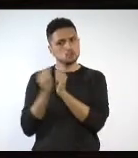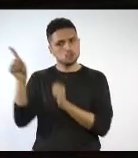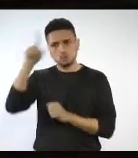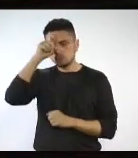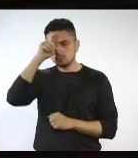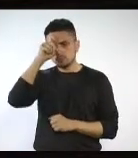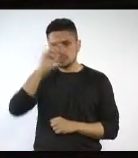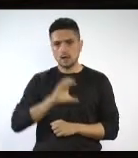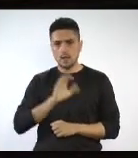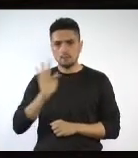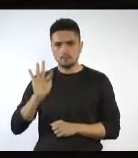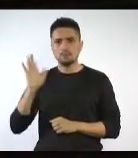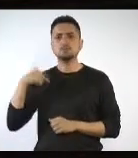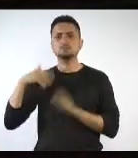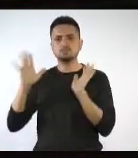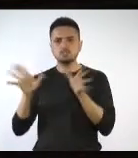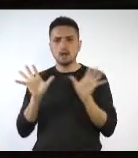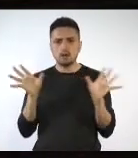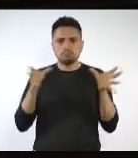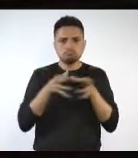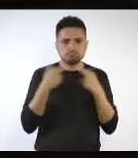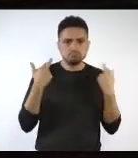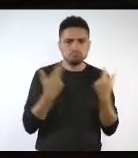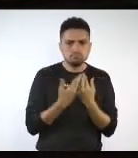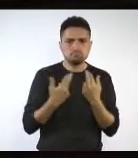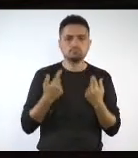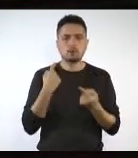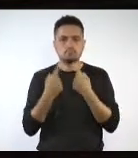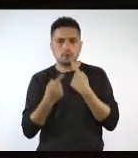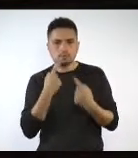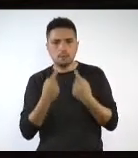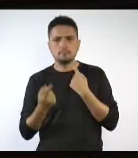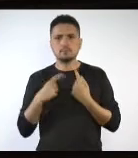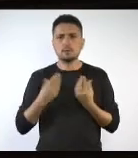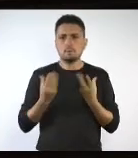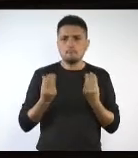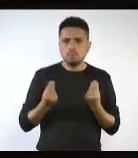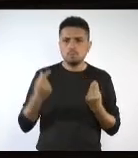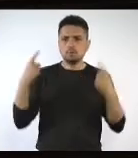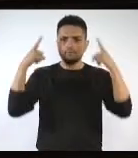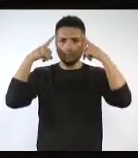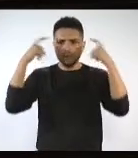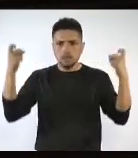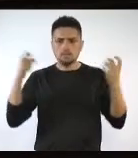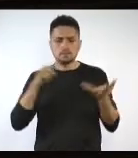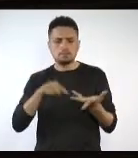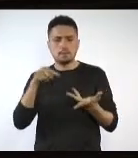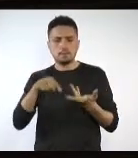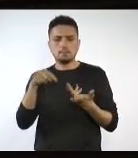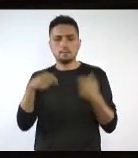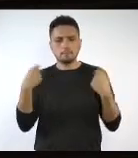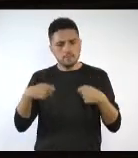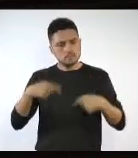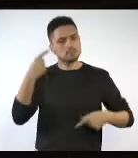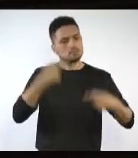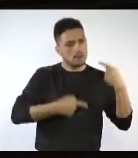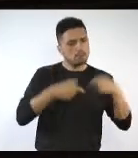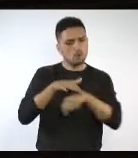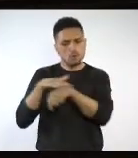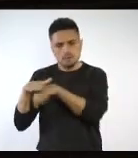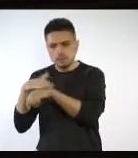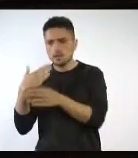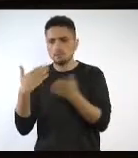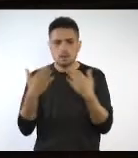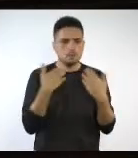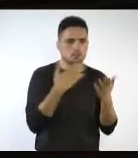Enfim, são inúmeras as violências que a gente precisa fazer o debate e trazer,